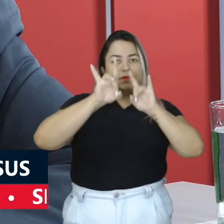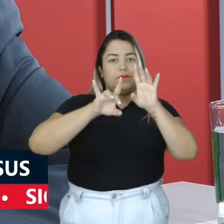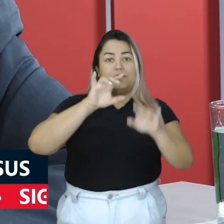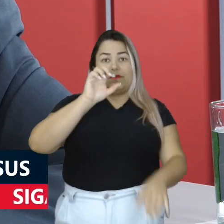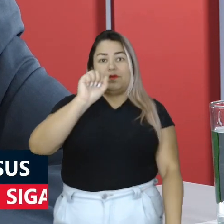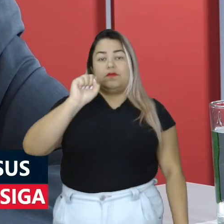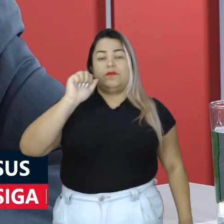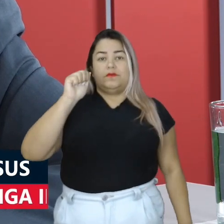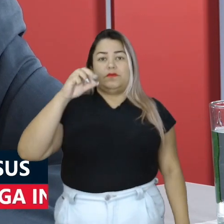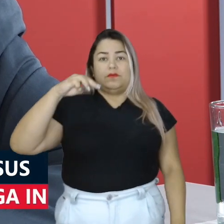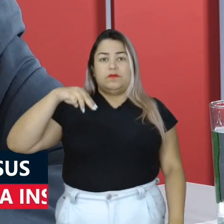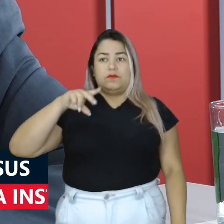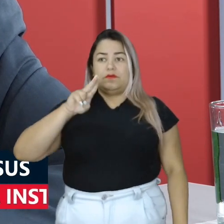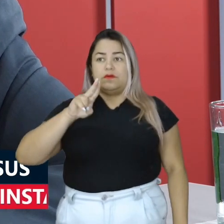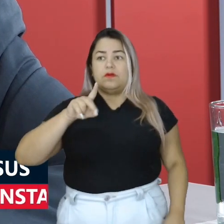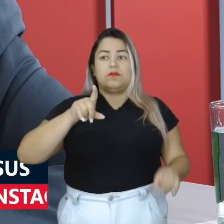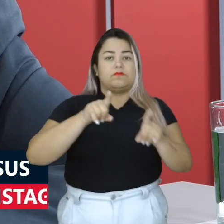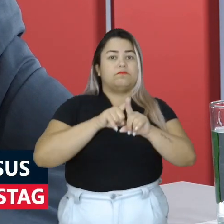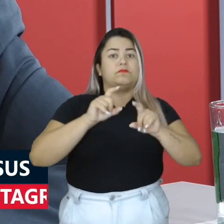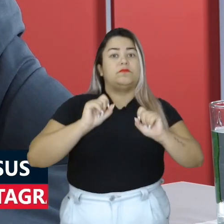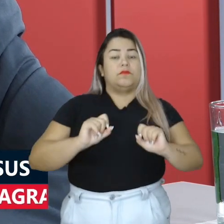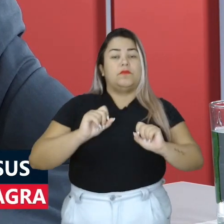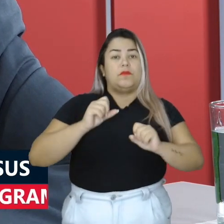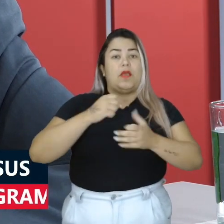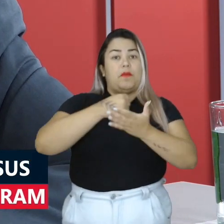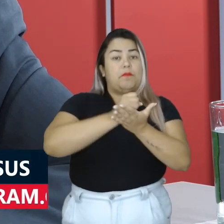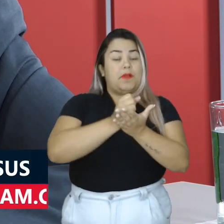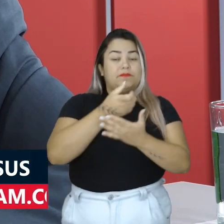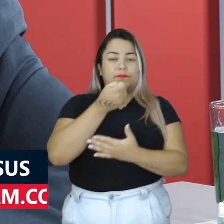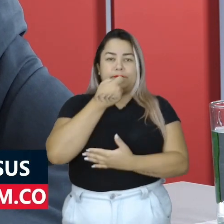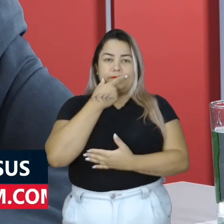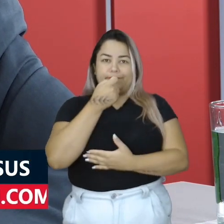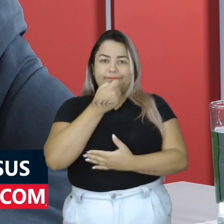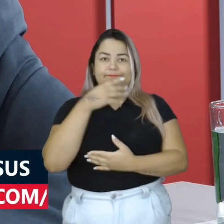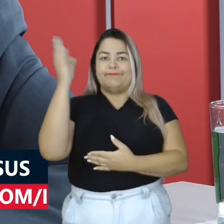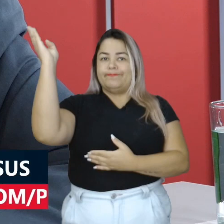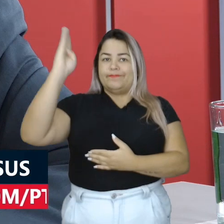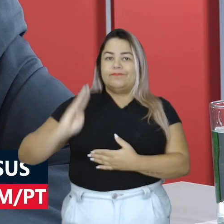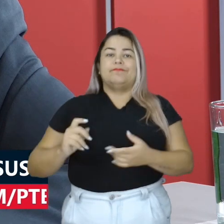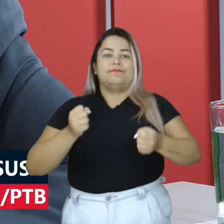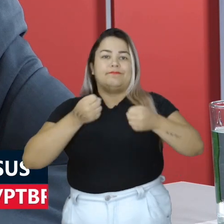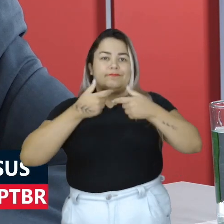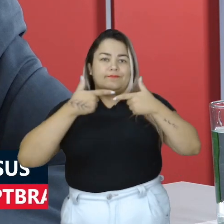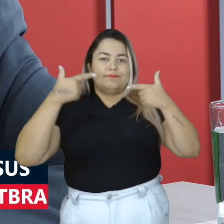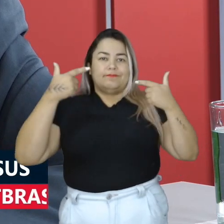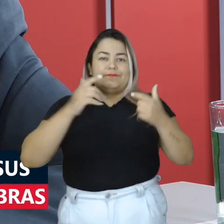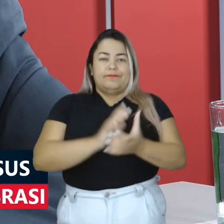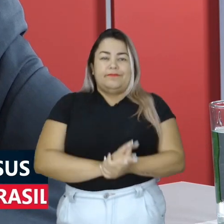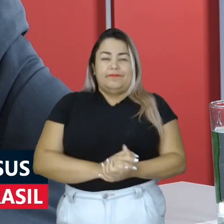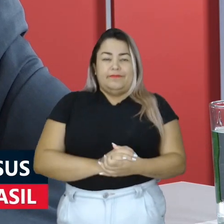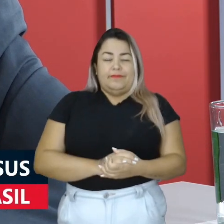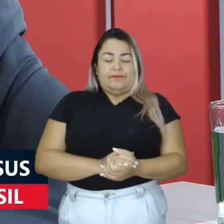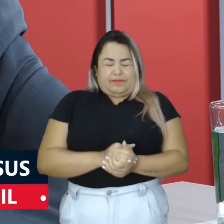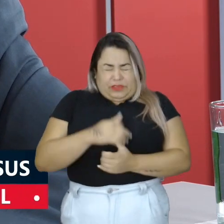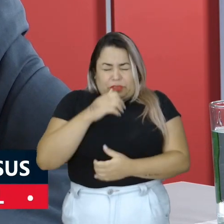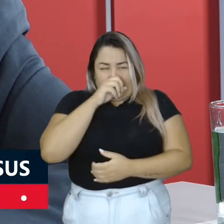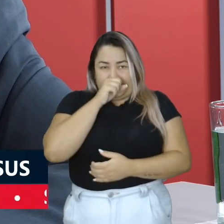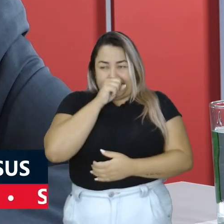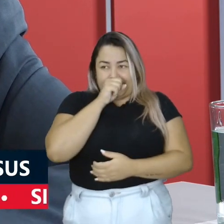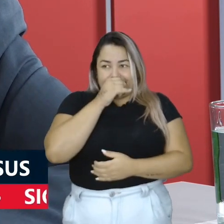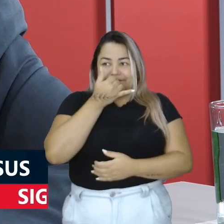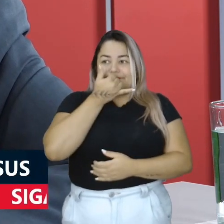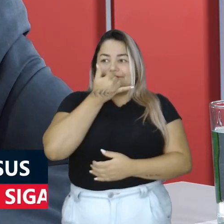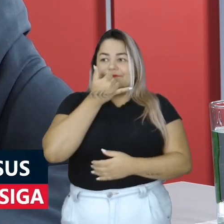Farmácia Popular e o Brasil Sorridente. E ele chamava muita atenção disso, que o conjunto dos